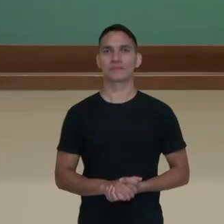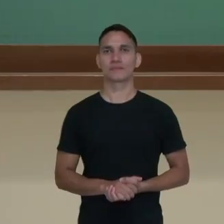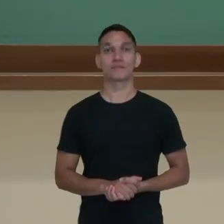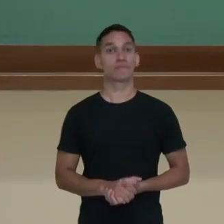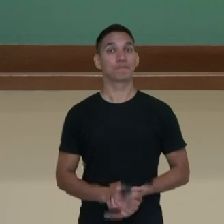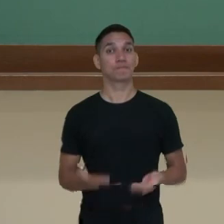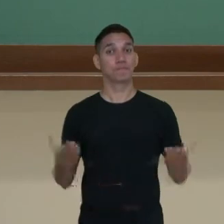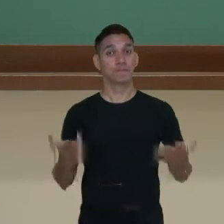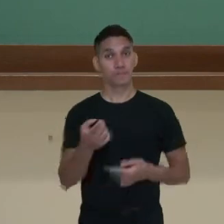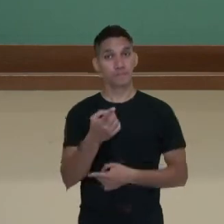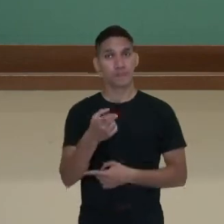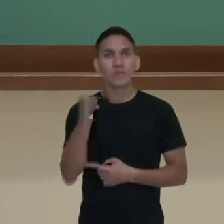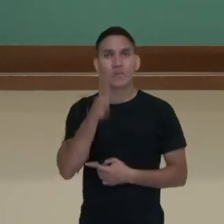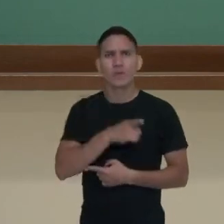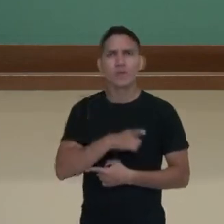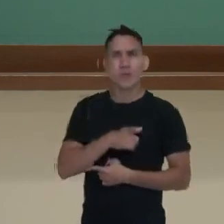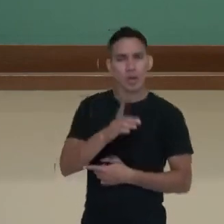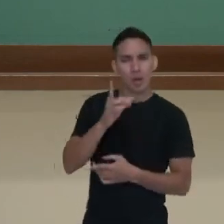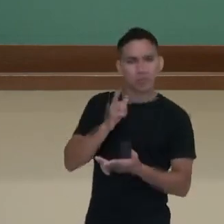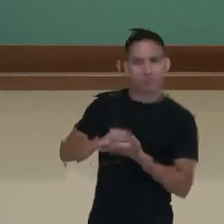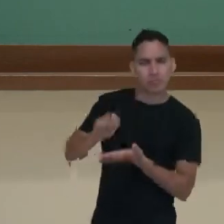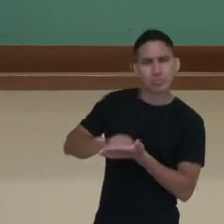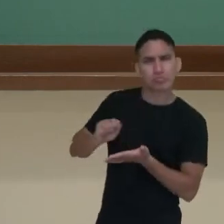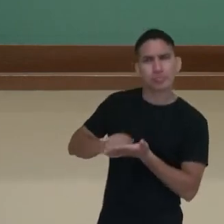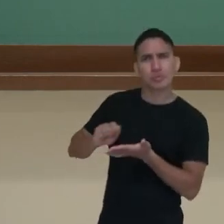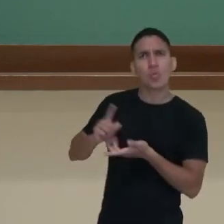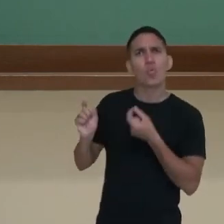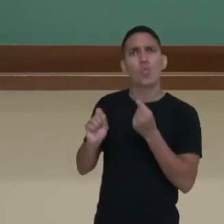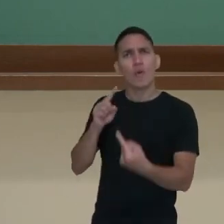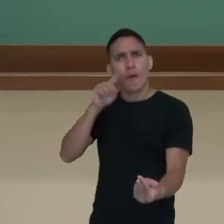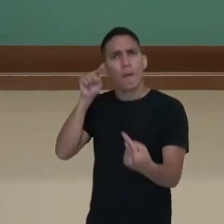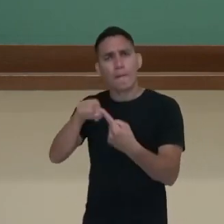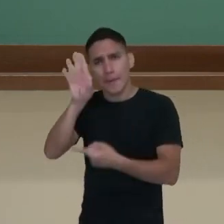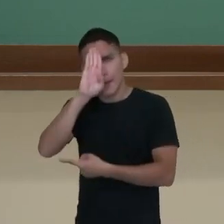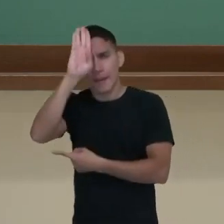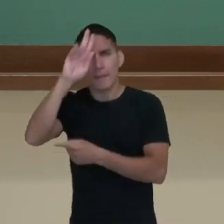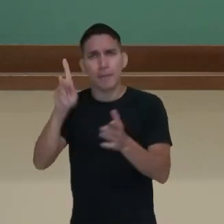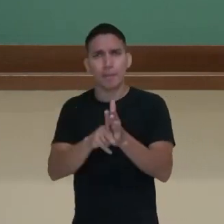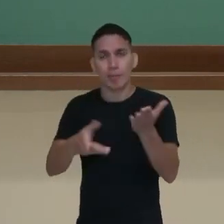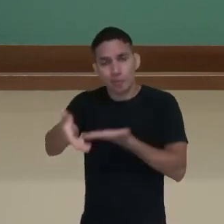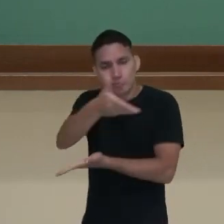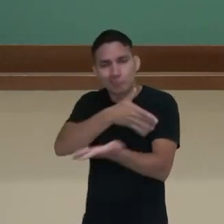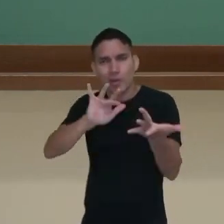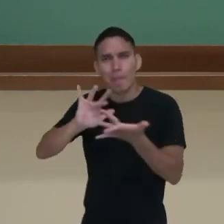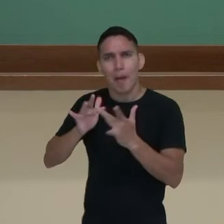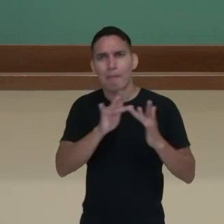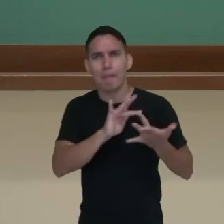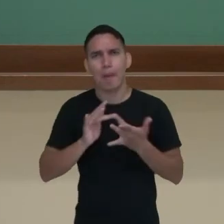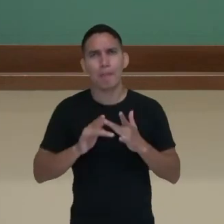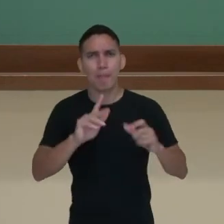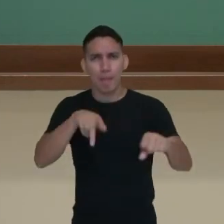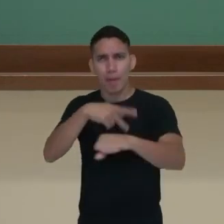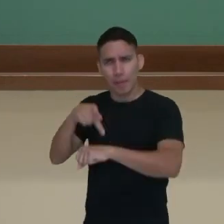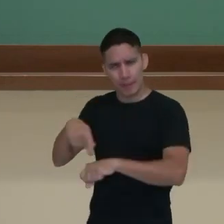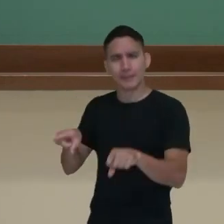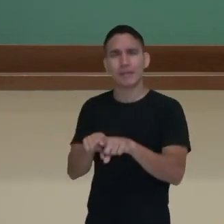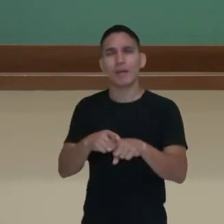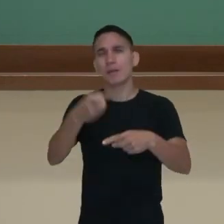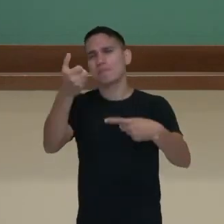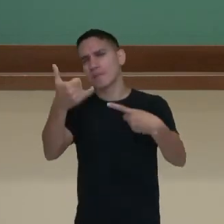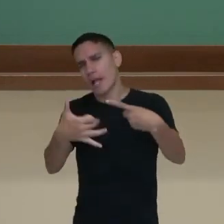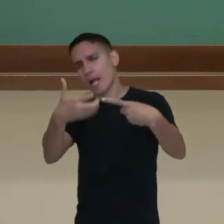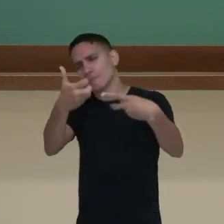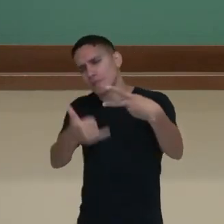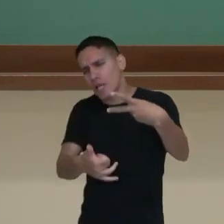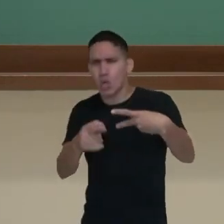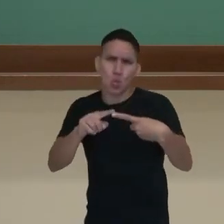E então, alunos, conseguiram então colocar então os objetivos principais aí das relações internacionais e citar pelo menos um, dois